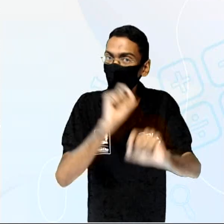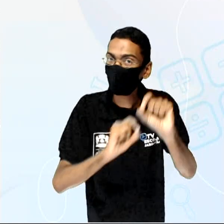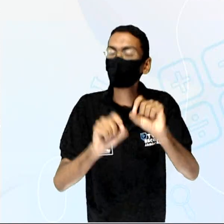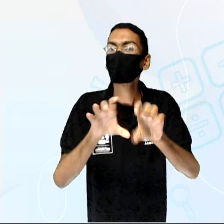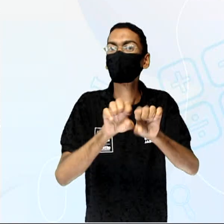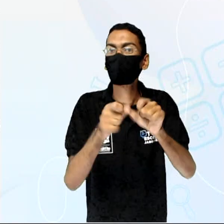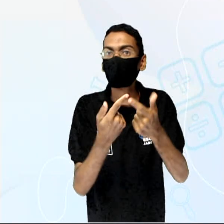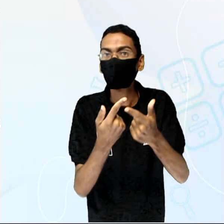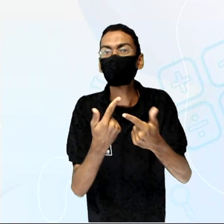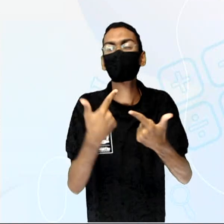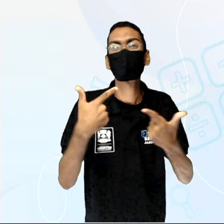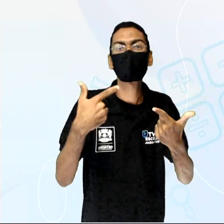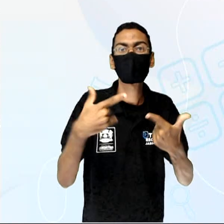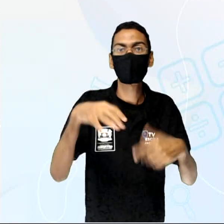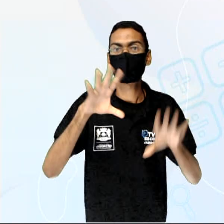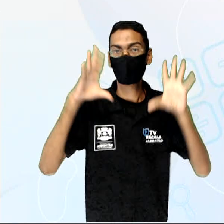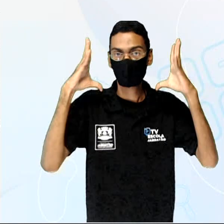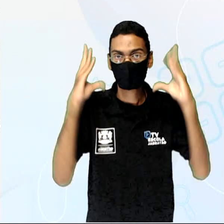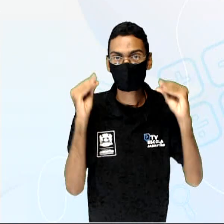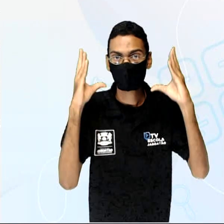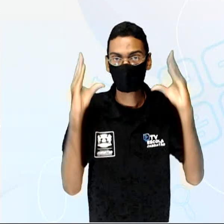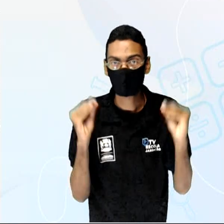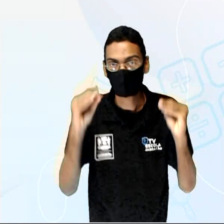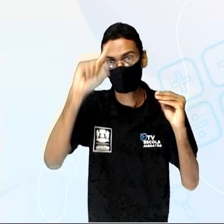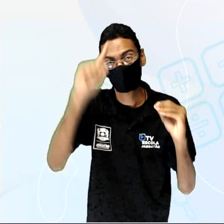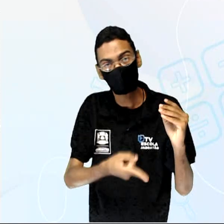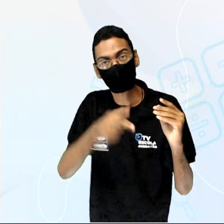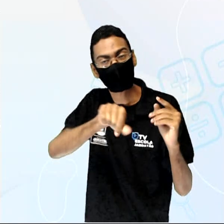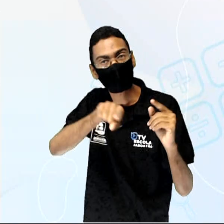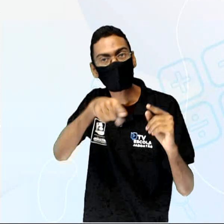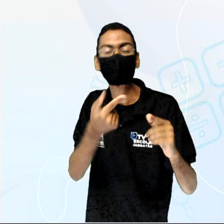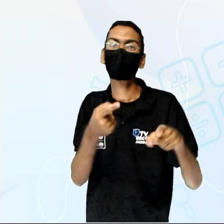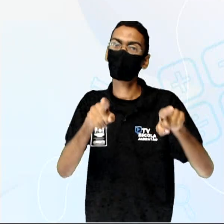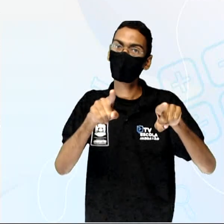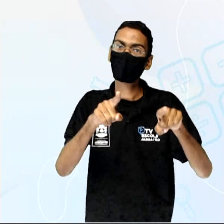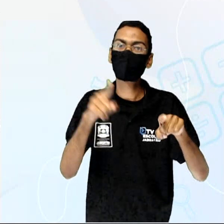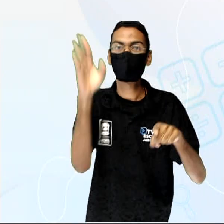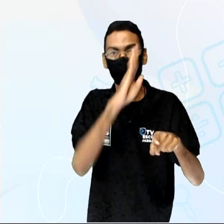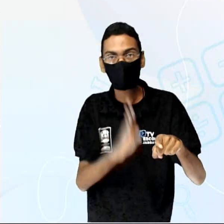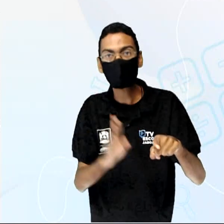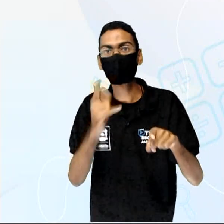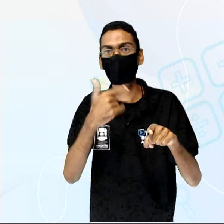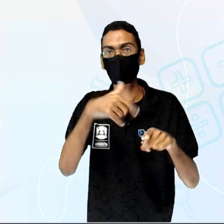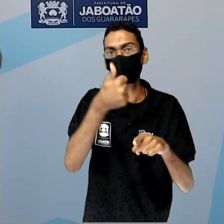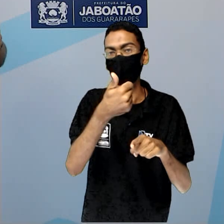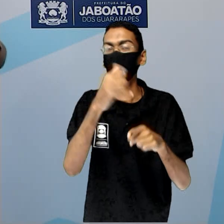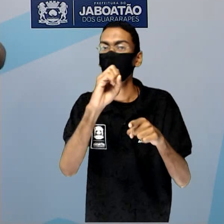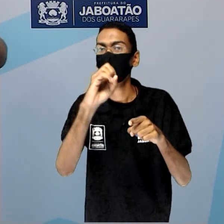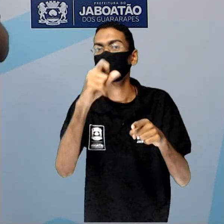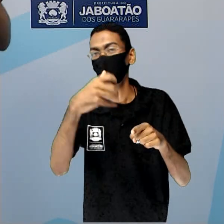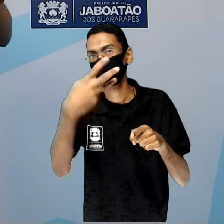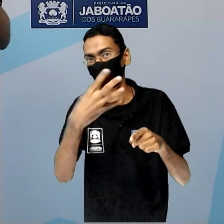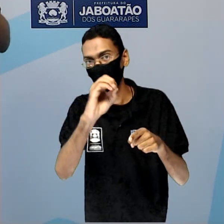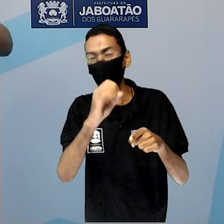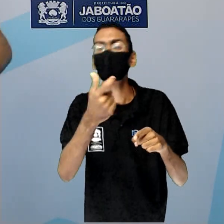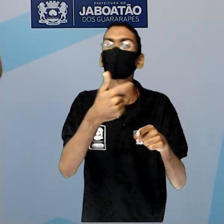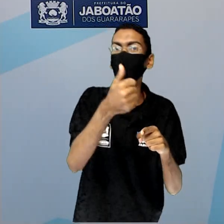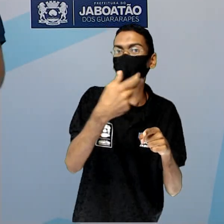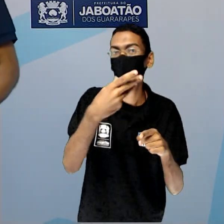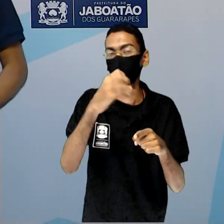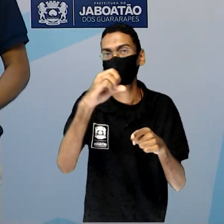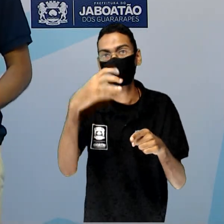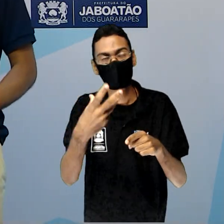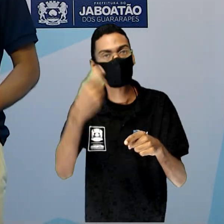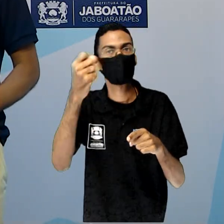domínio holandês aqui no Brasil entre 1630 e 1654. Essa é a resposta para aquela pergunta: o que